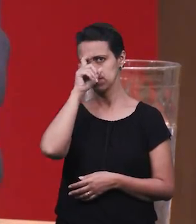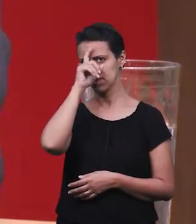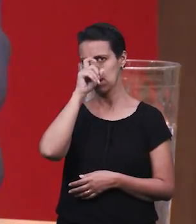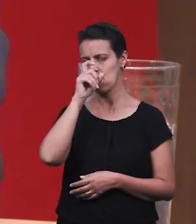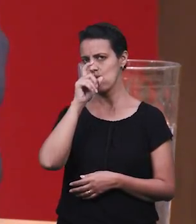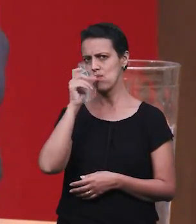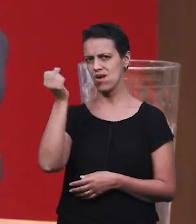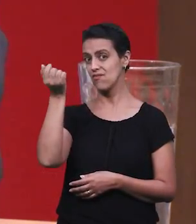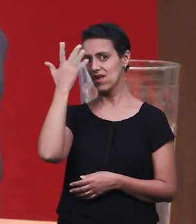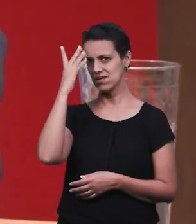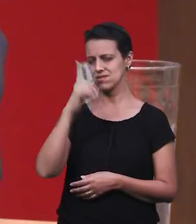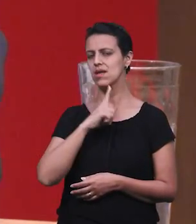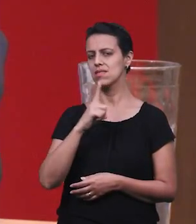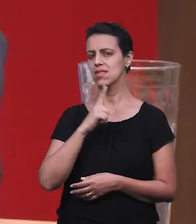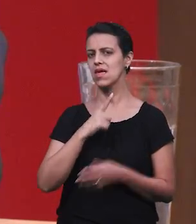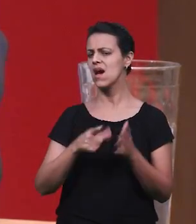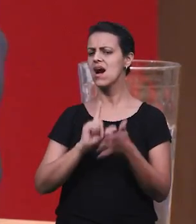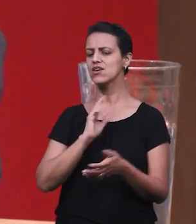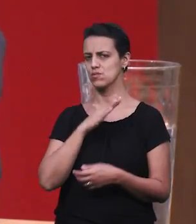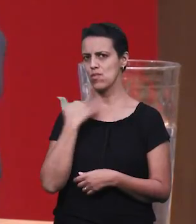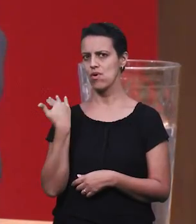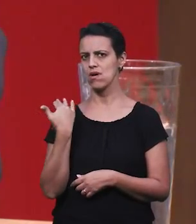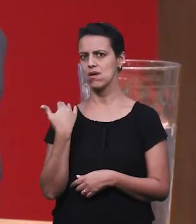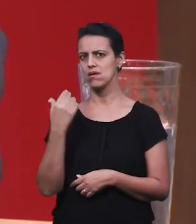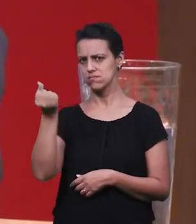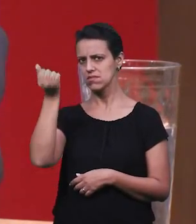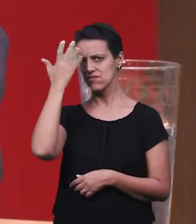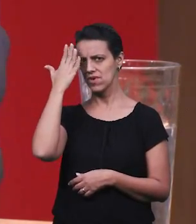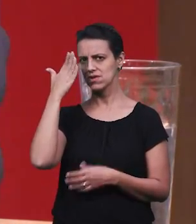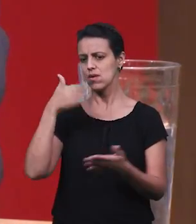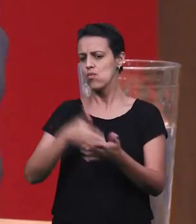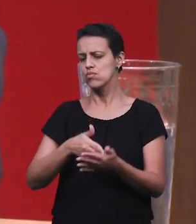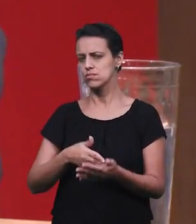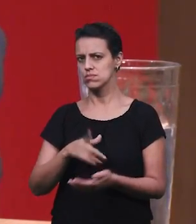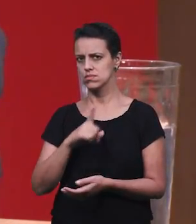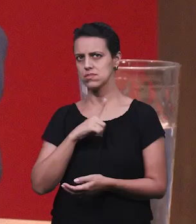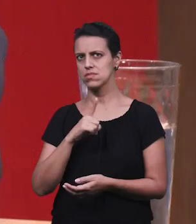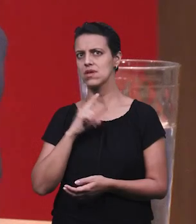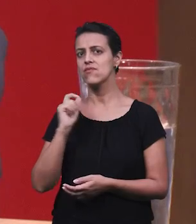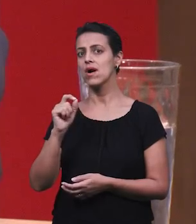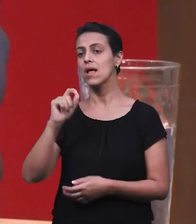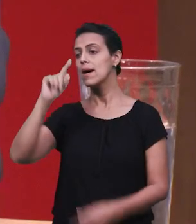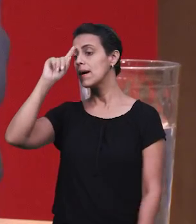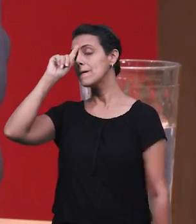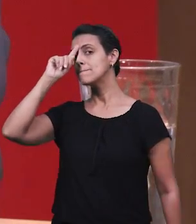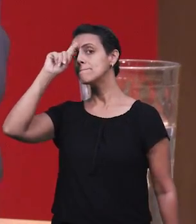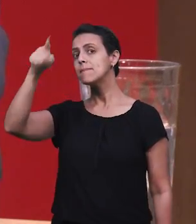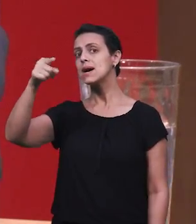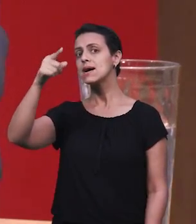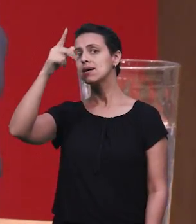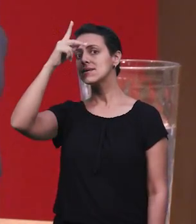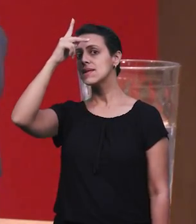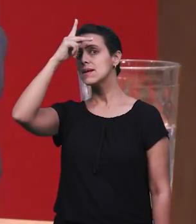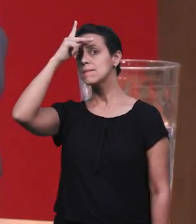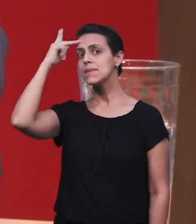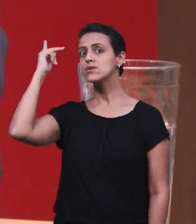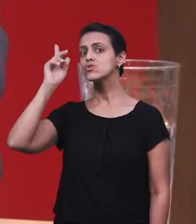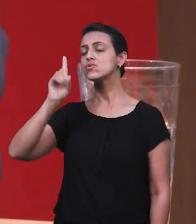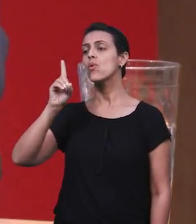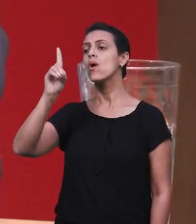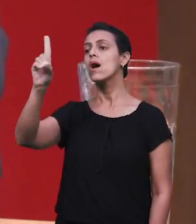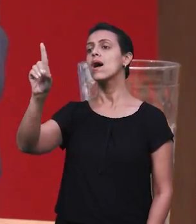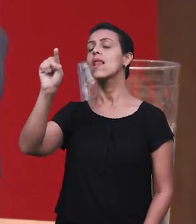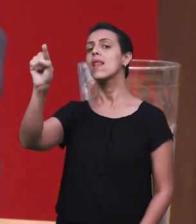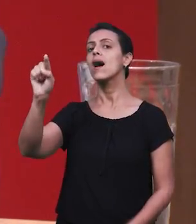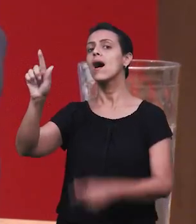pastor Barros teve antes de partir foi essa: envia um servo ali, naquela região dos